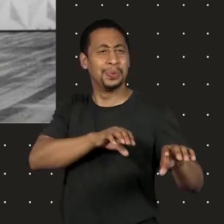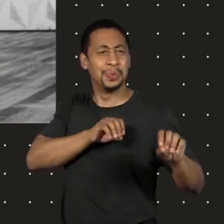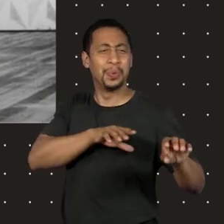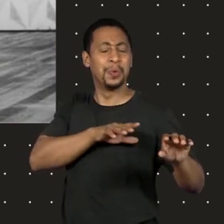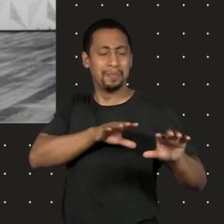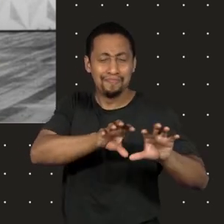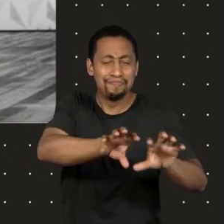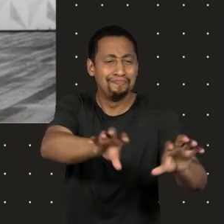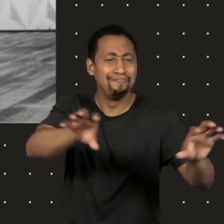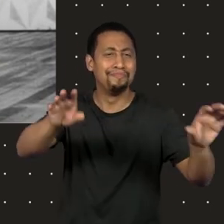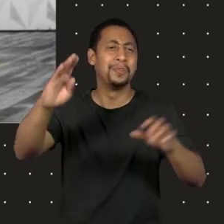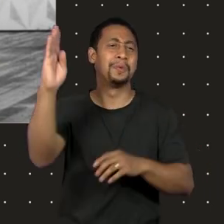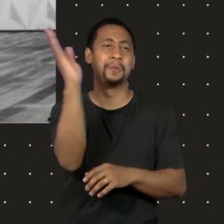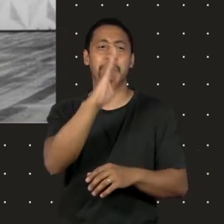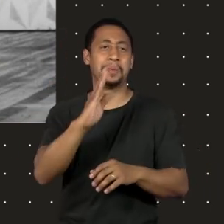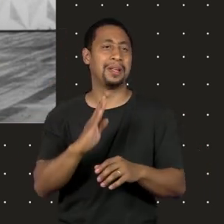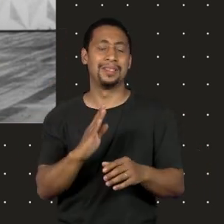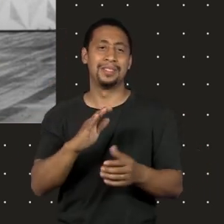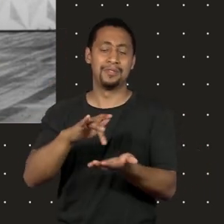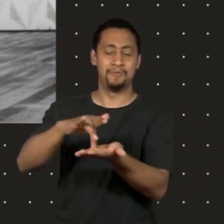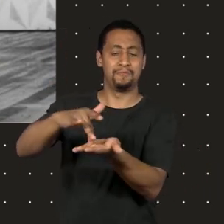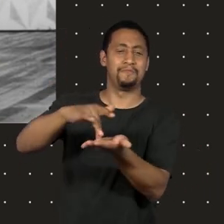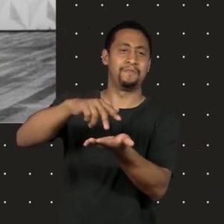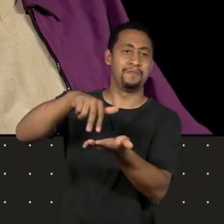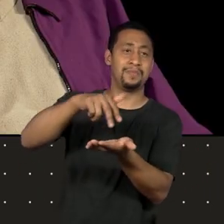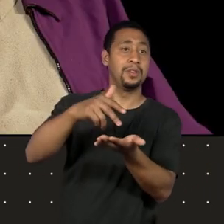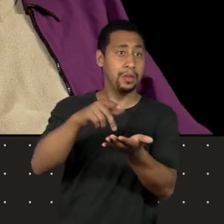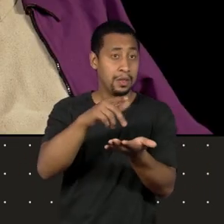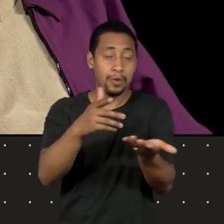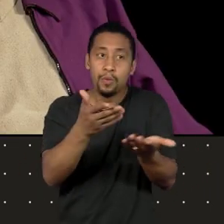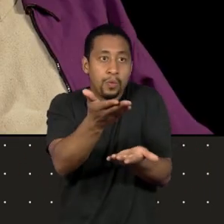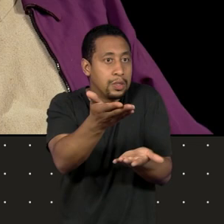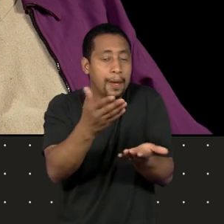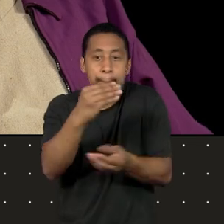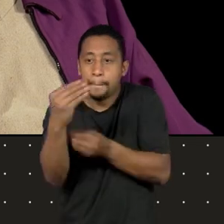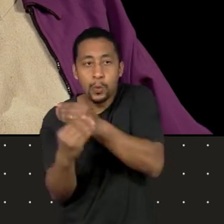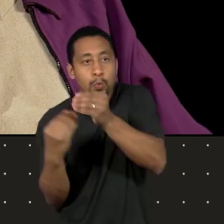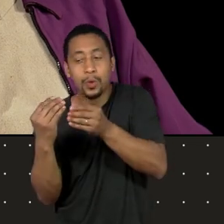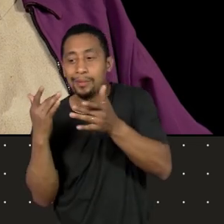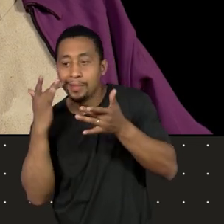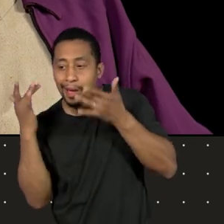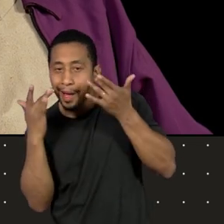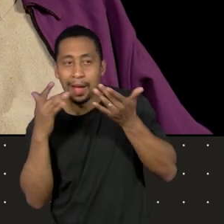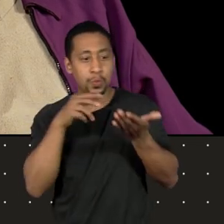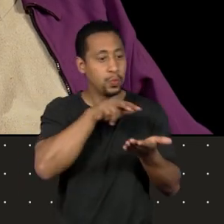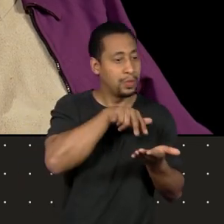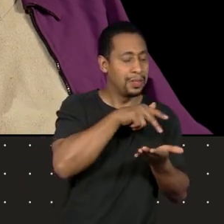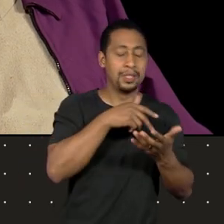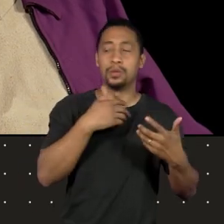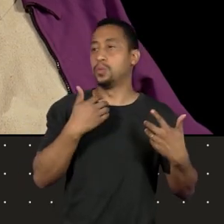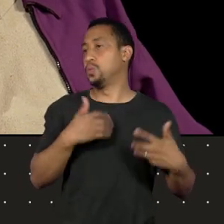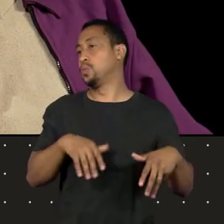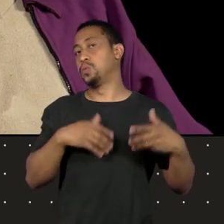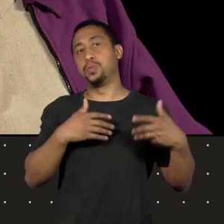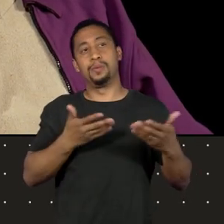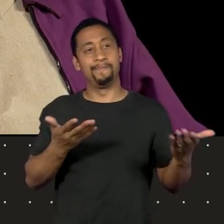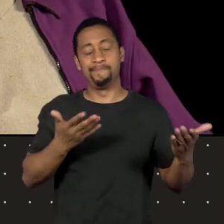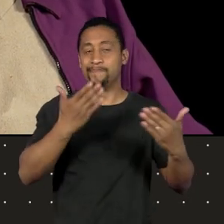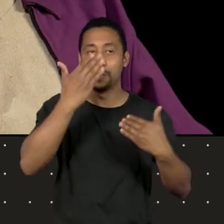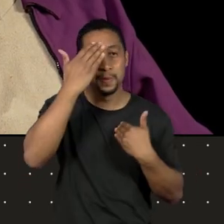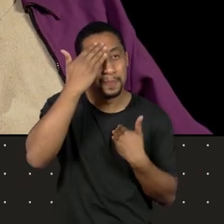você falasse muito dessa integração teatro e dança, que sempre pautou a sua vida. E